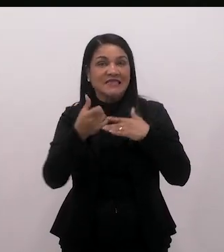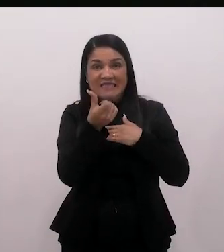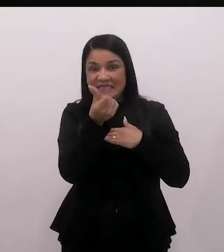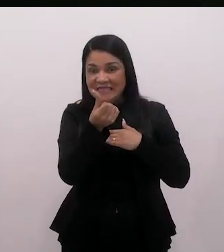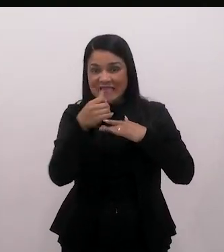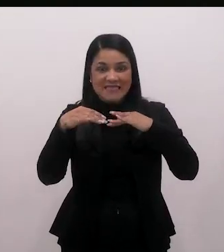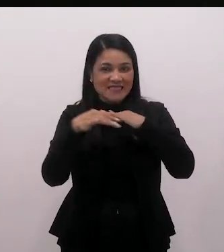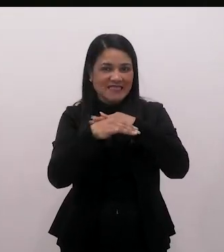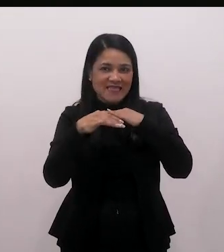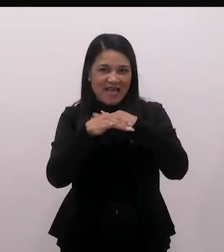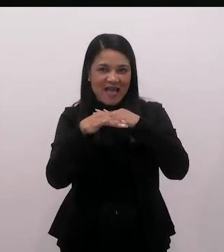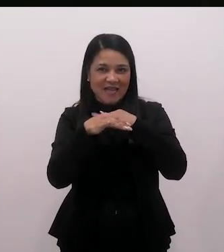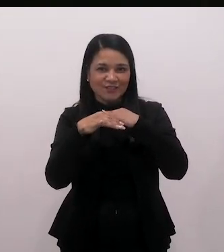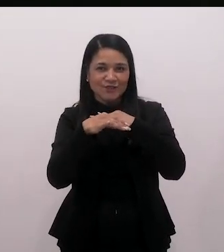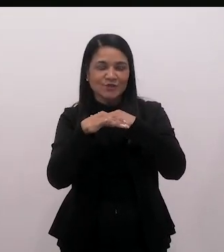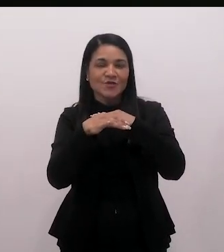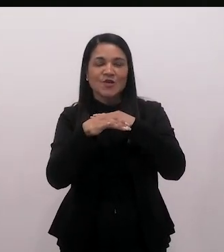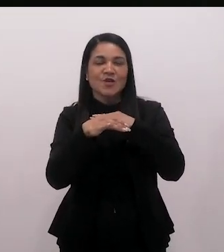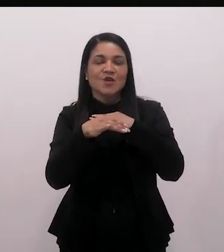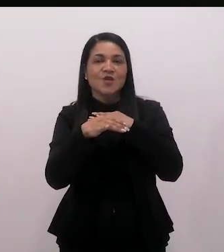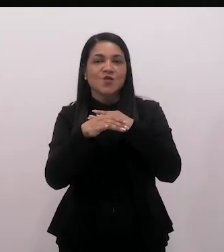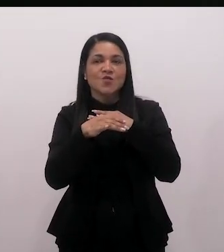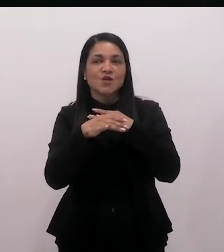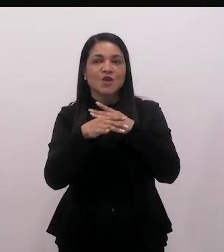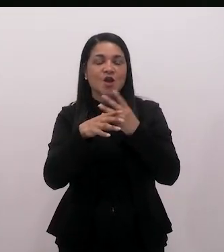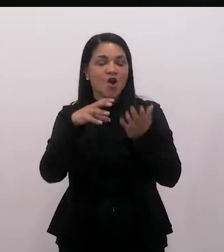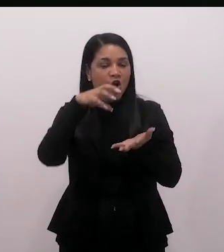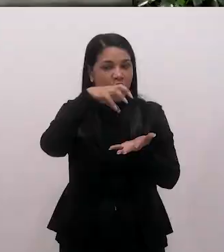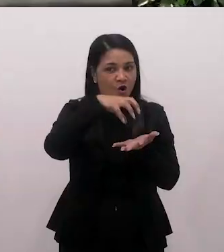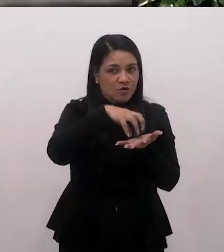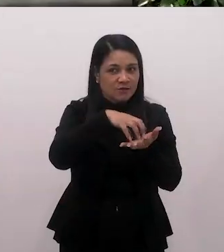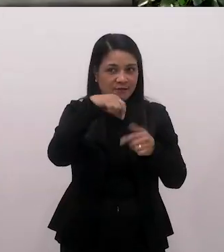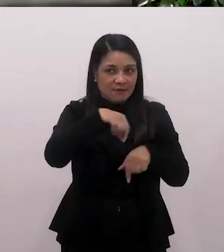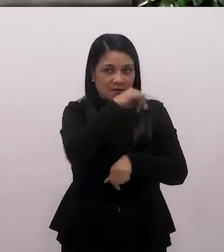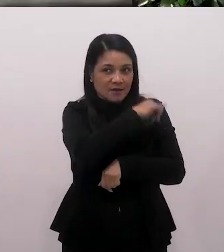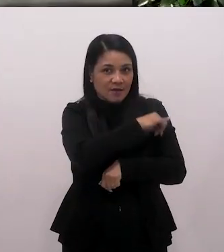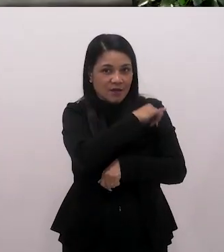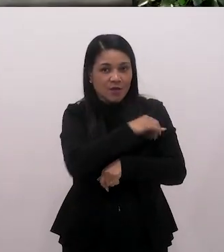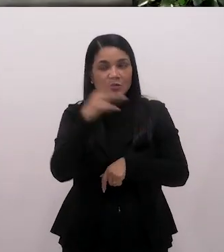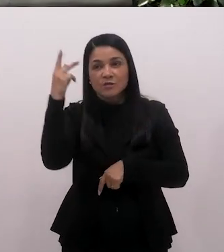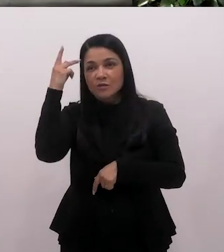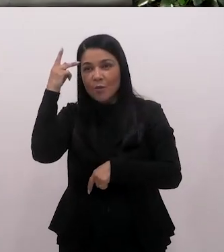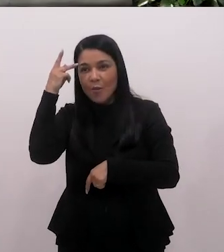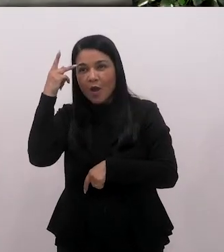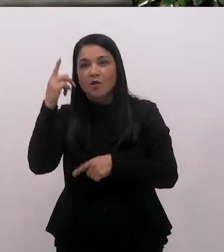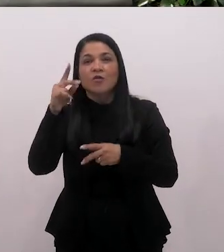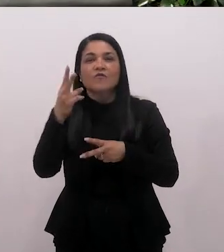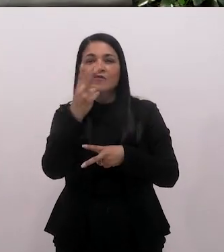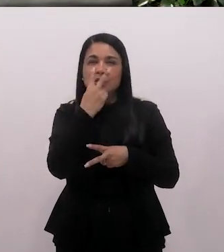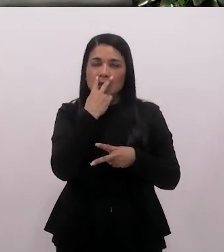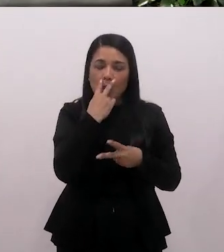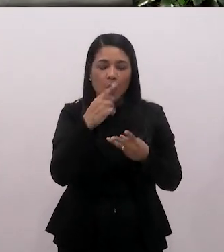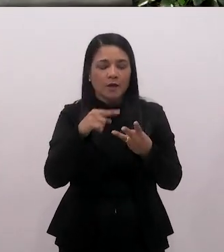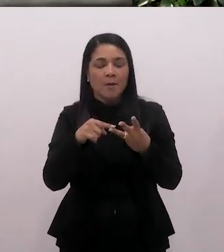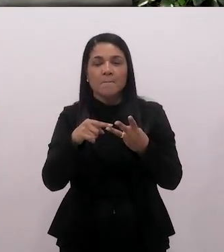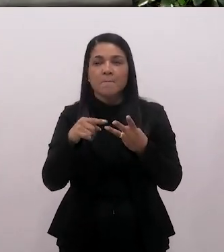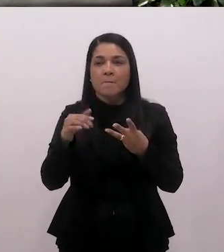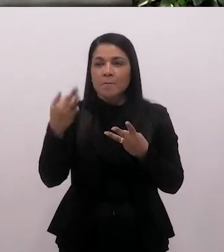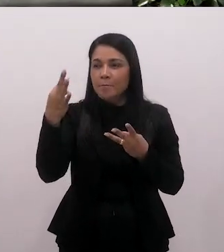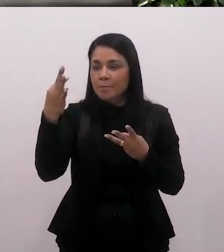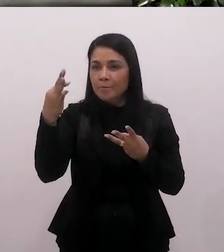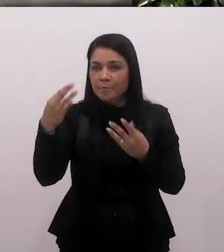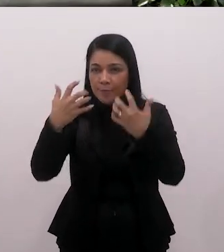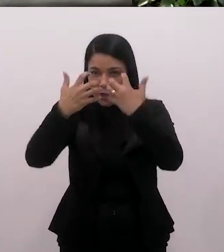6 cidades, a gente não quis concentrar tudo em São Paulo e Rio, que é sempre também onde chegam normalmente as coisas. Aí fomos para Vitória,